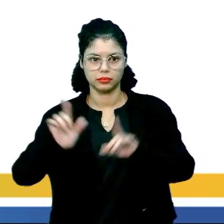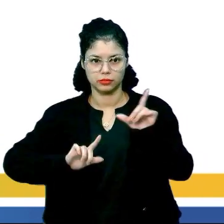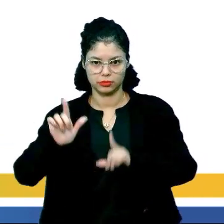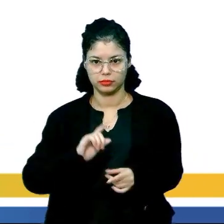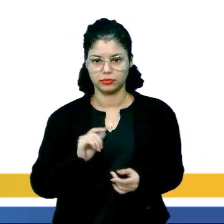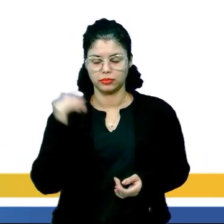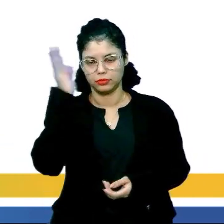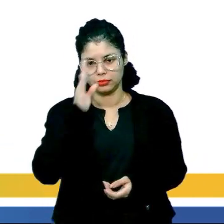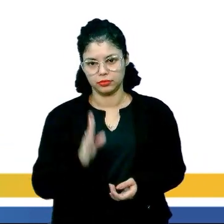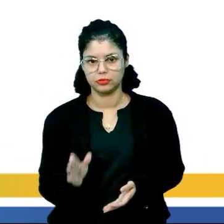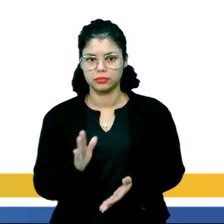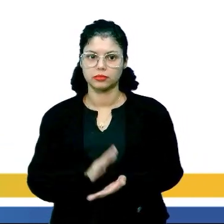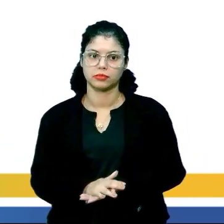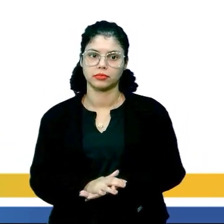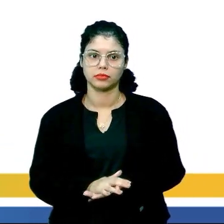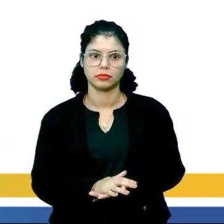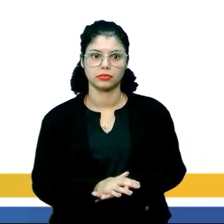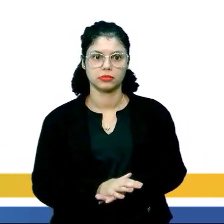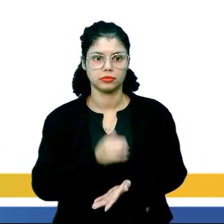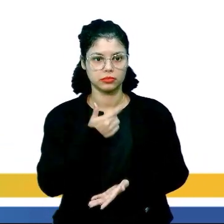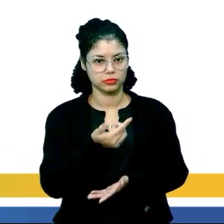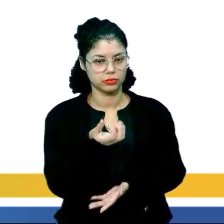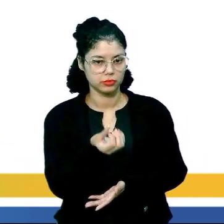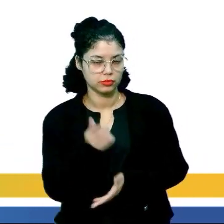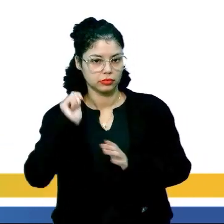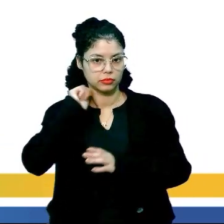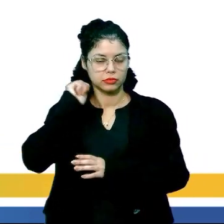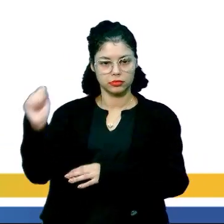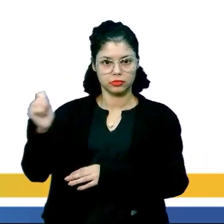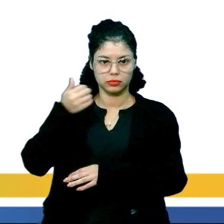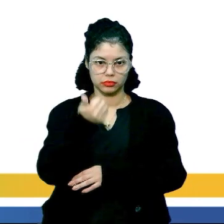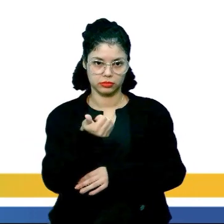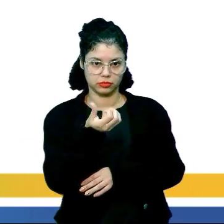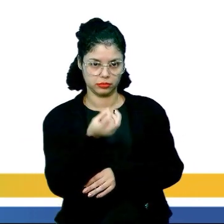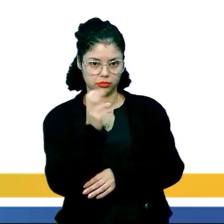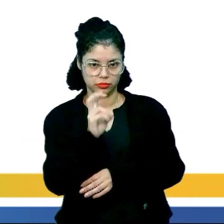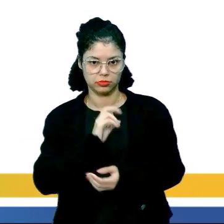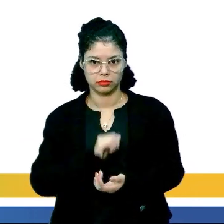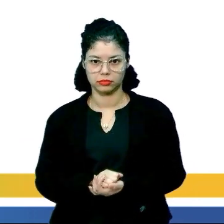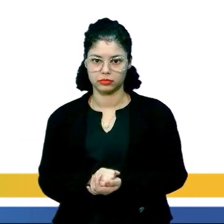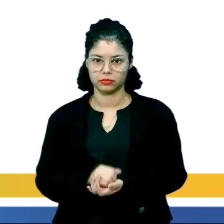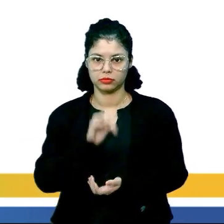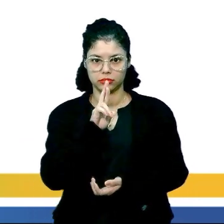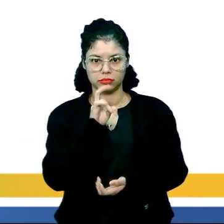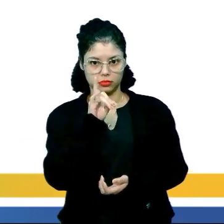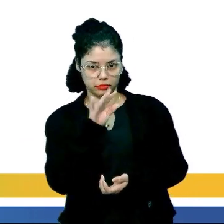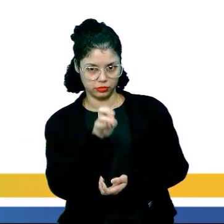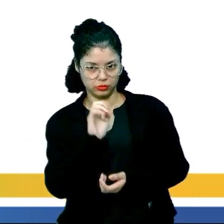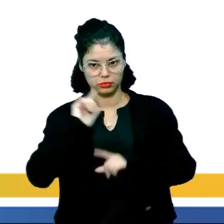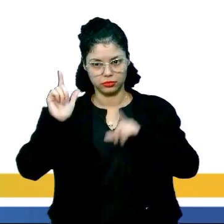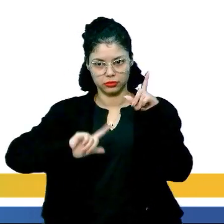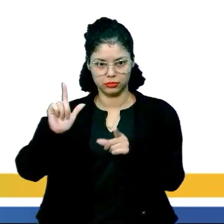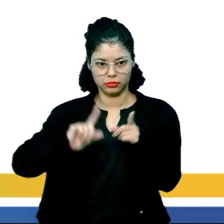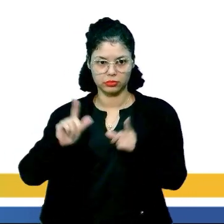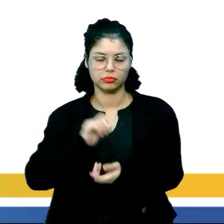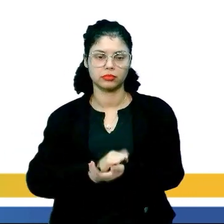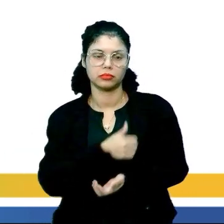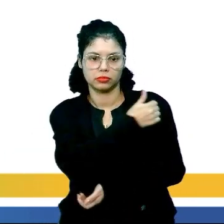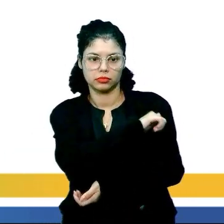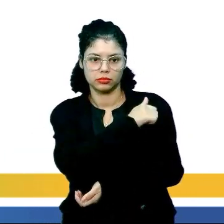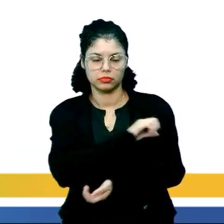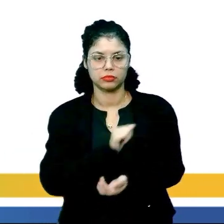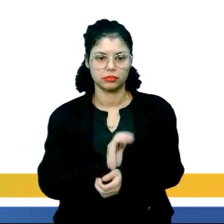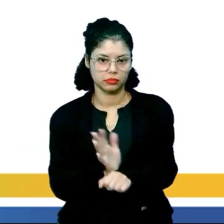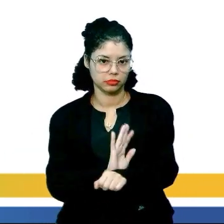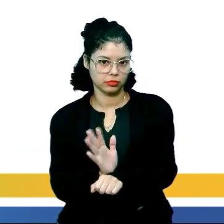televisão no Brasil. E no dia 26 de abril de 65 foi inaugurada a Rede Globo, lá no Rio de Janeiro. Agora,